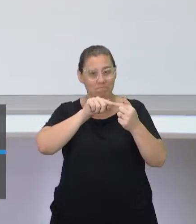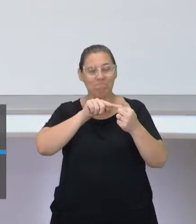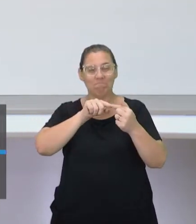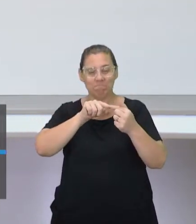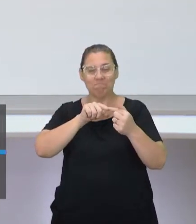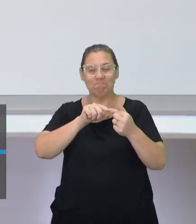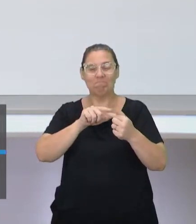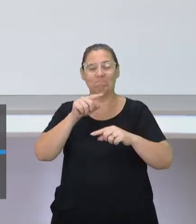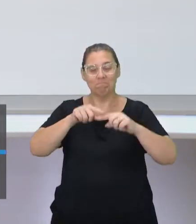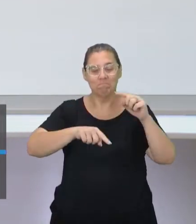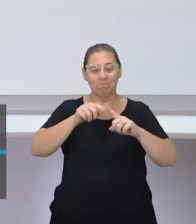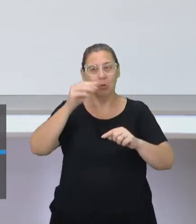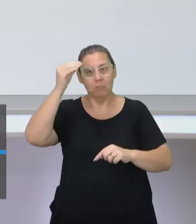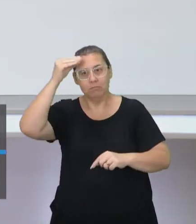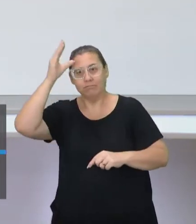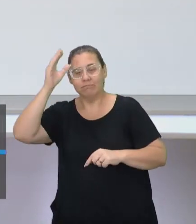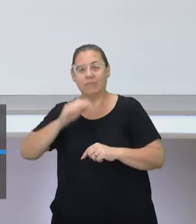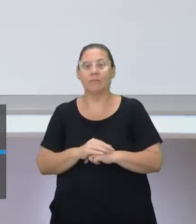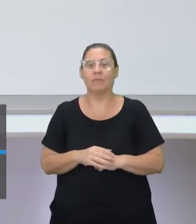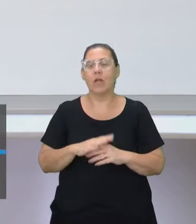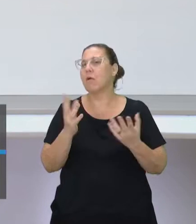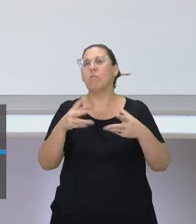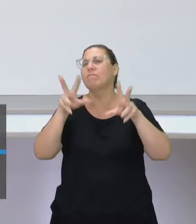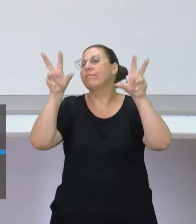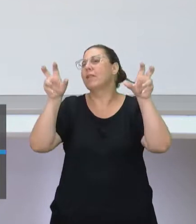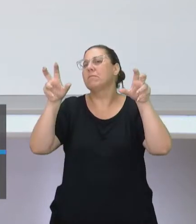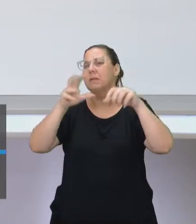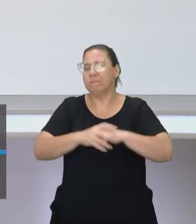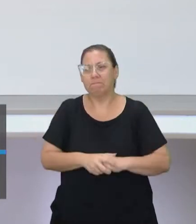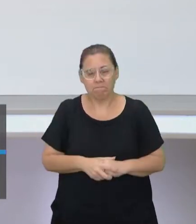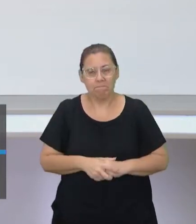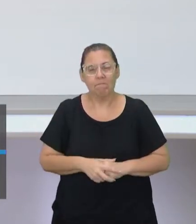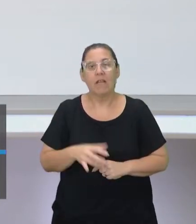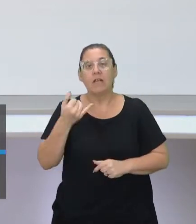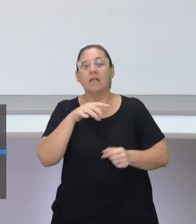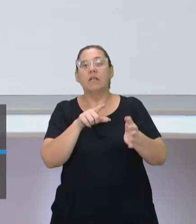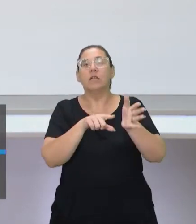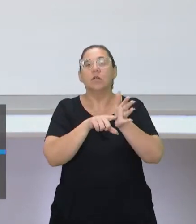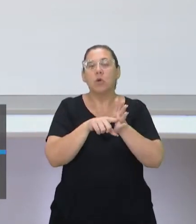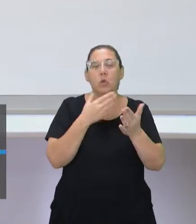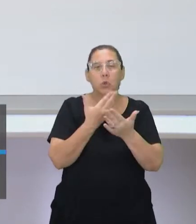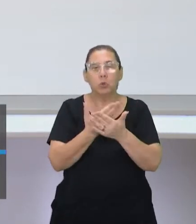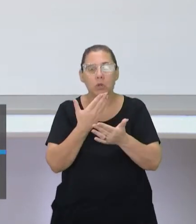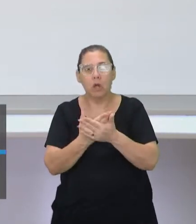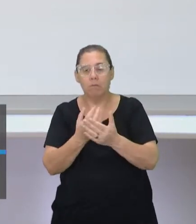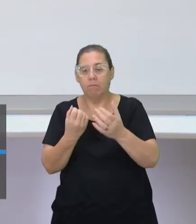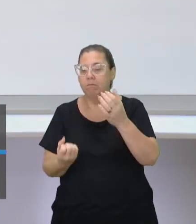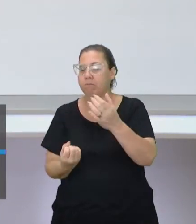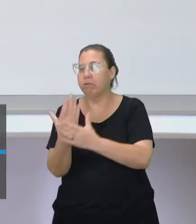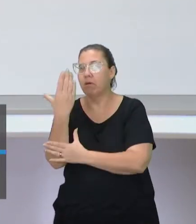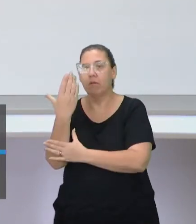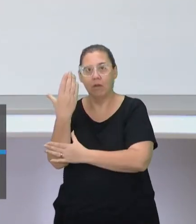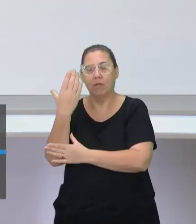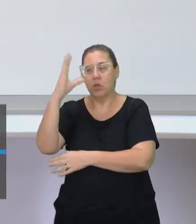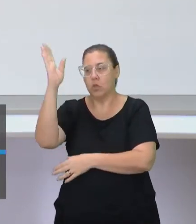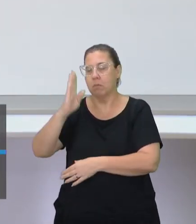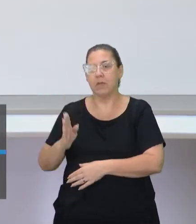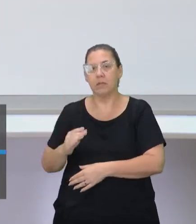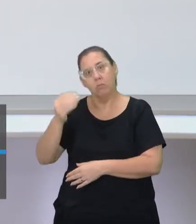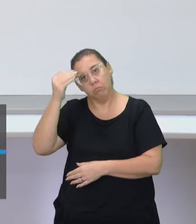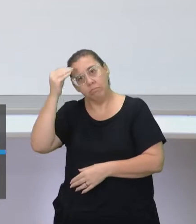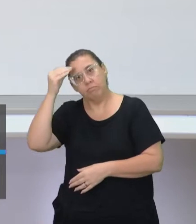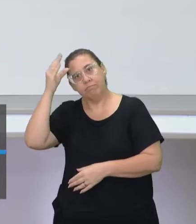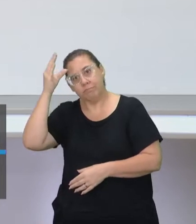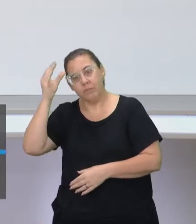conhecimento, certo? Então, é como se fosse o tema. Se eu fosse estudar o descobrimento do Brasil, então o nosso objeto do conhecimento